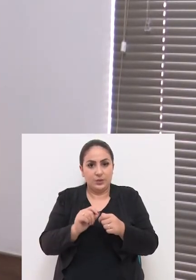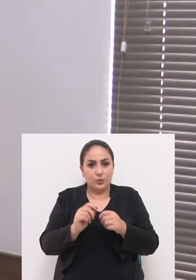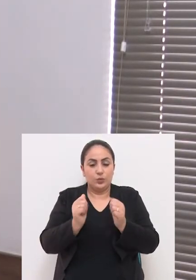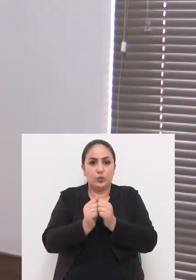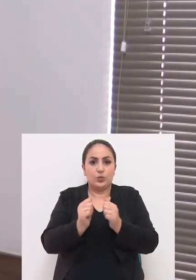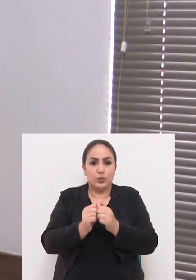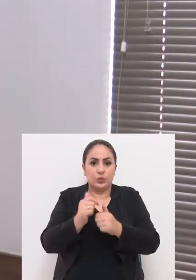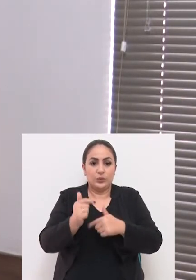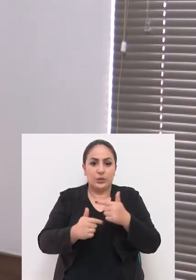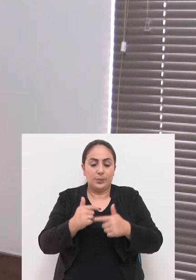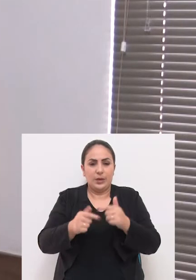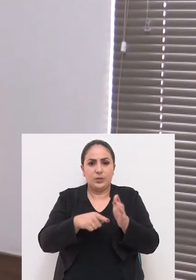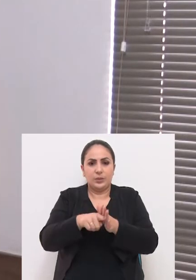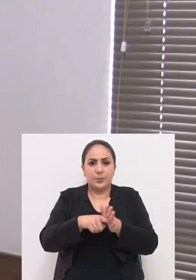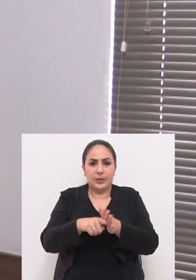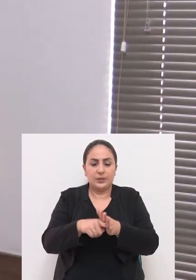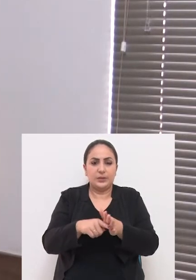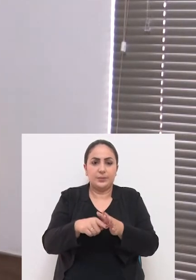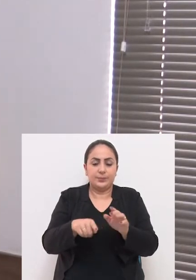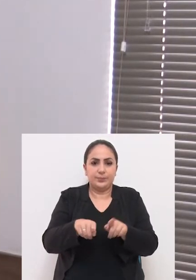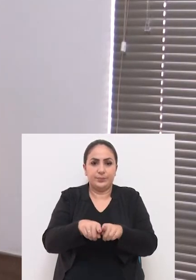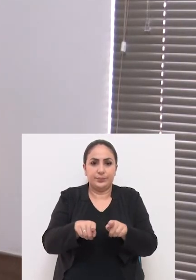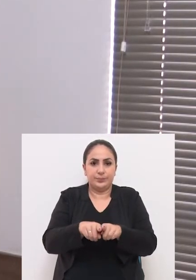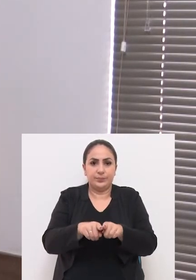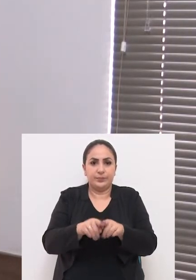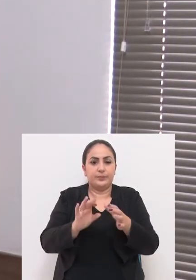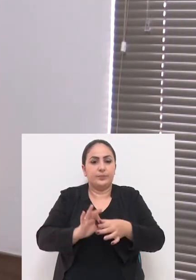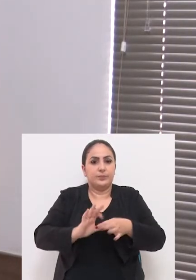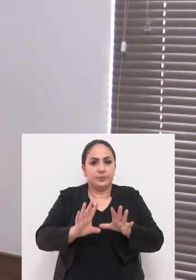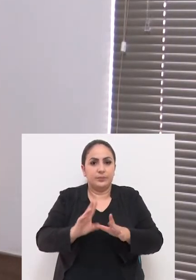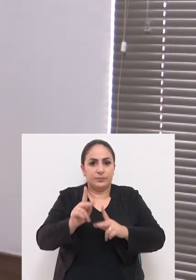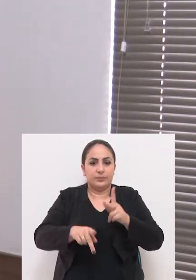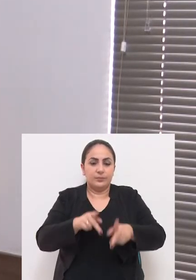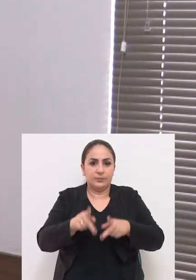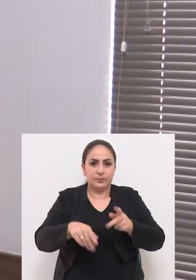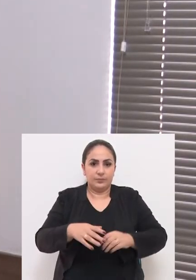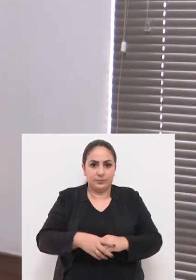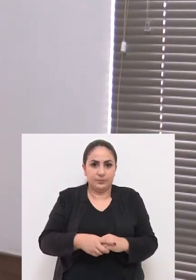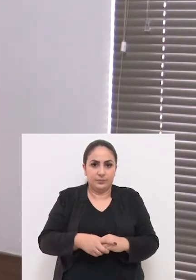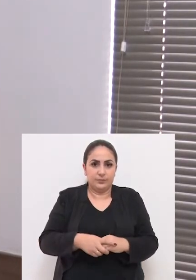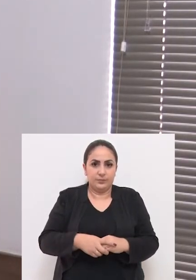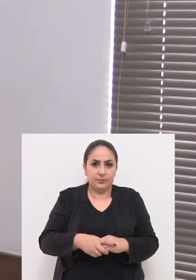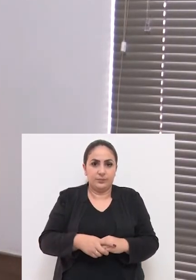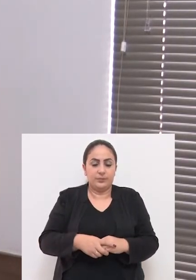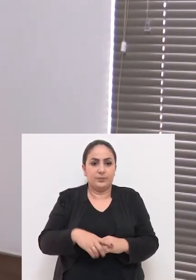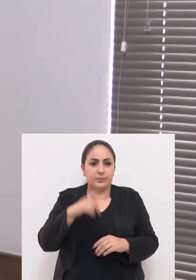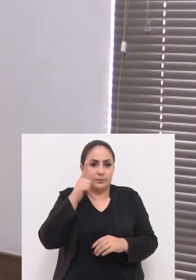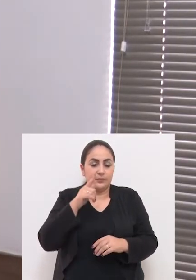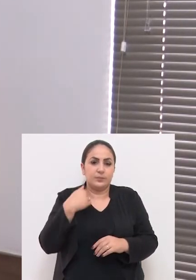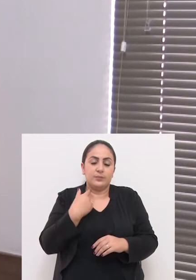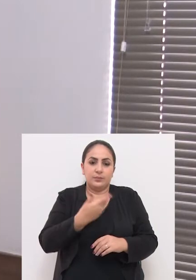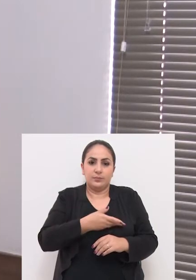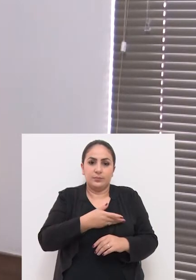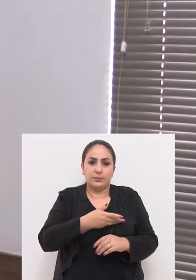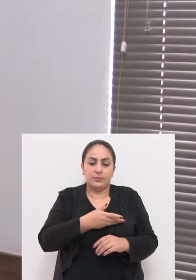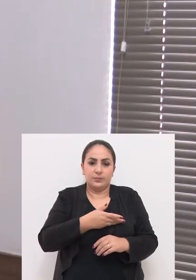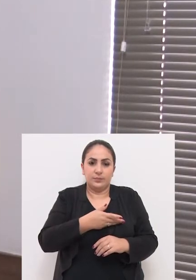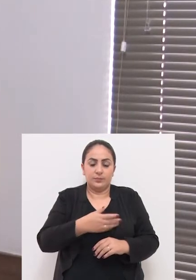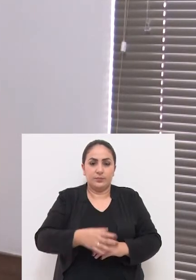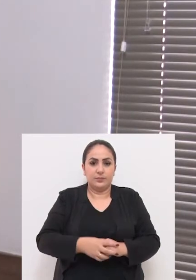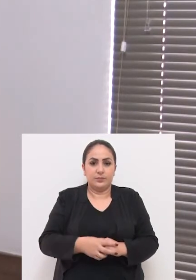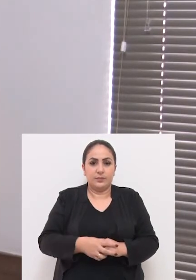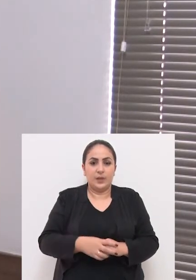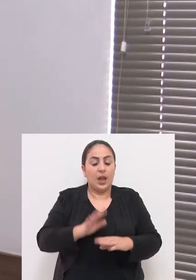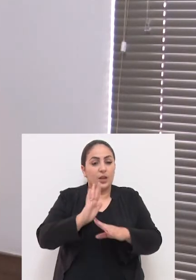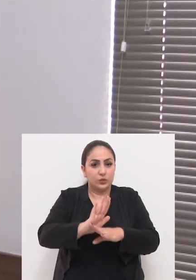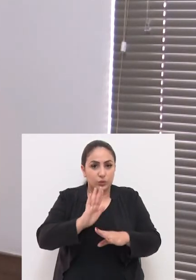temos feito aí, colocando serviços de pesquisa também à disposição da população, para que a gente